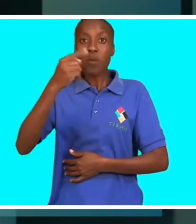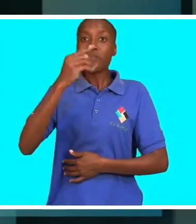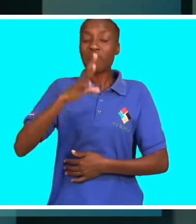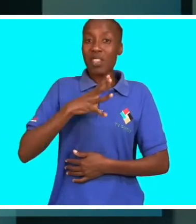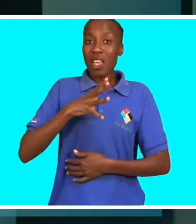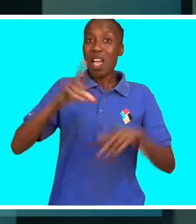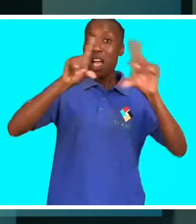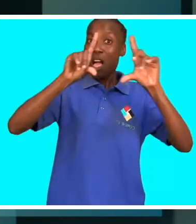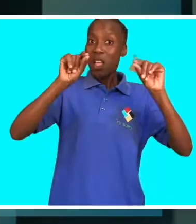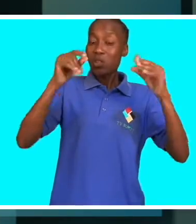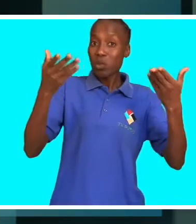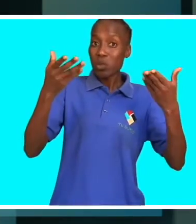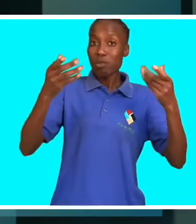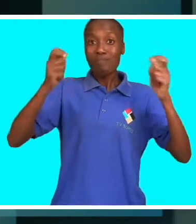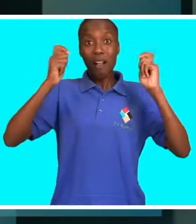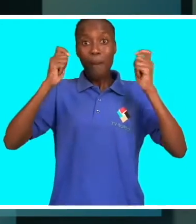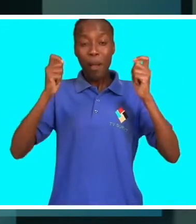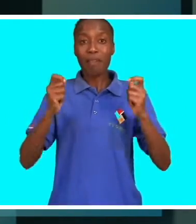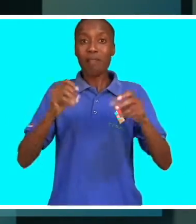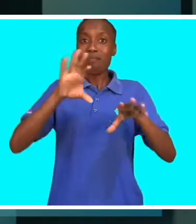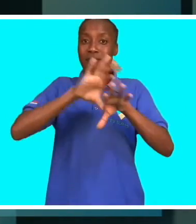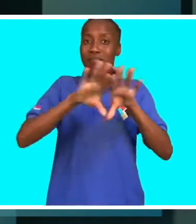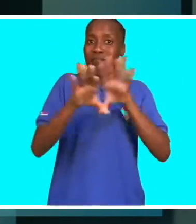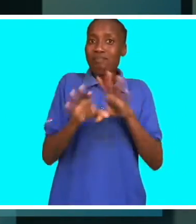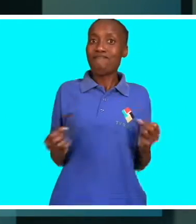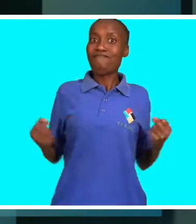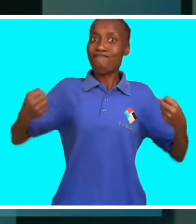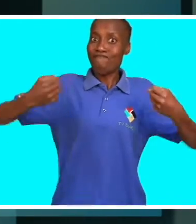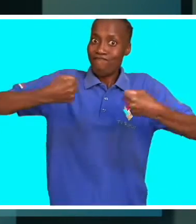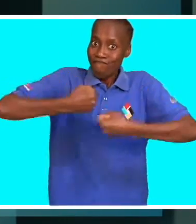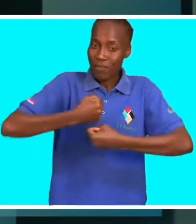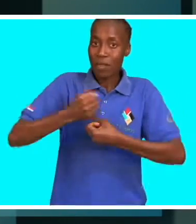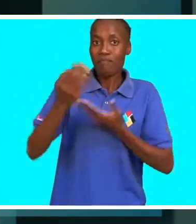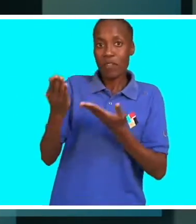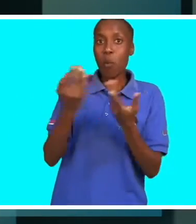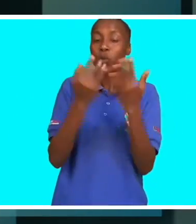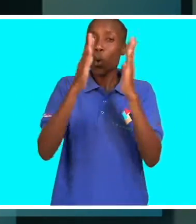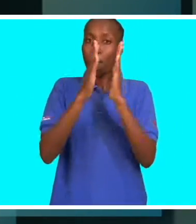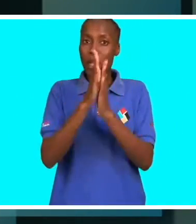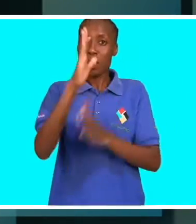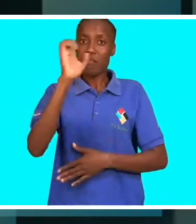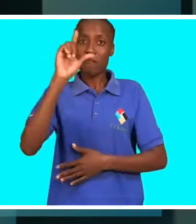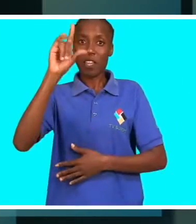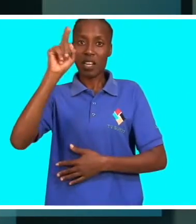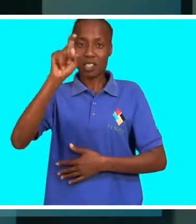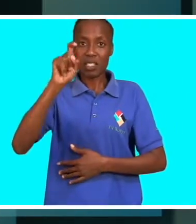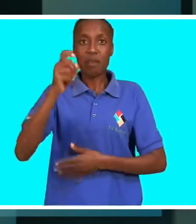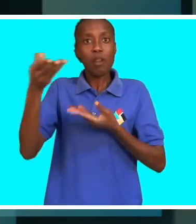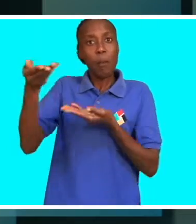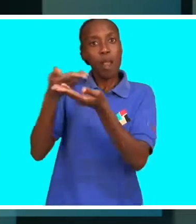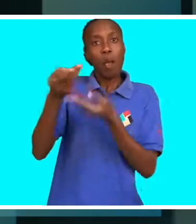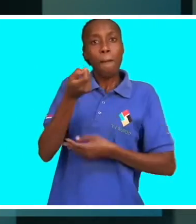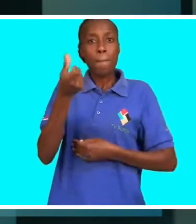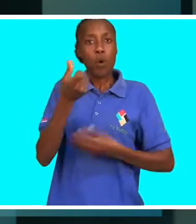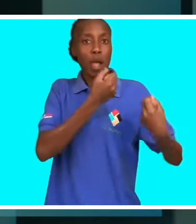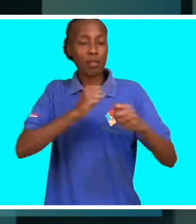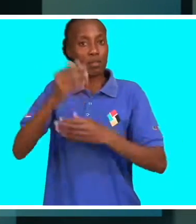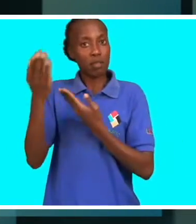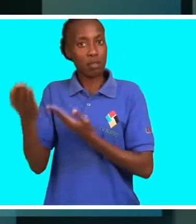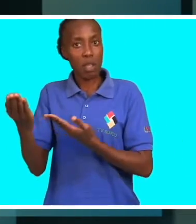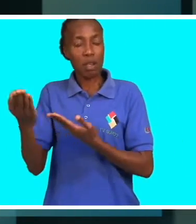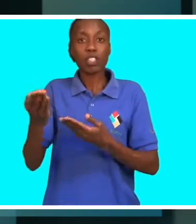falar um pouco sobre a campanha Agasalho. Félix, muito obrigado por estarmos aqui, para partilhar um pouco daquilo que são